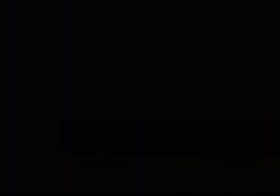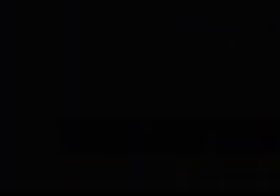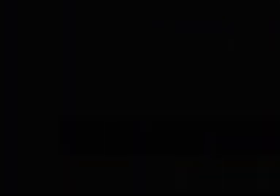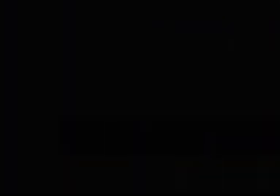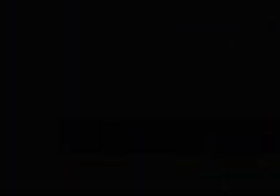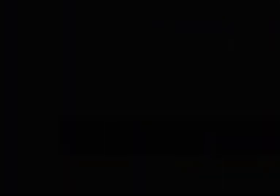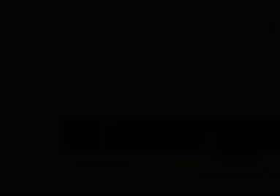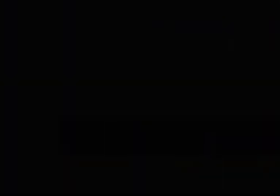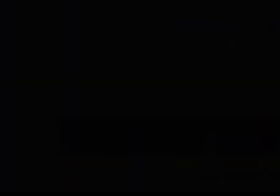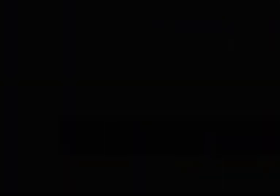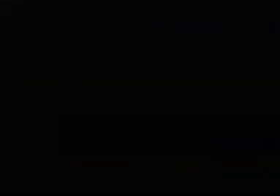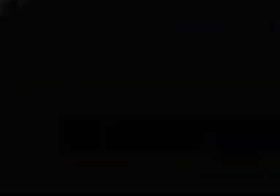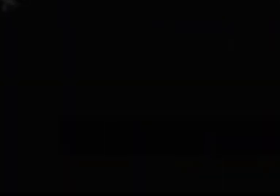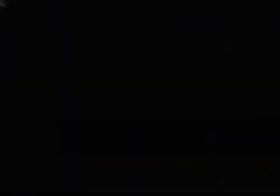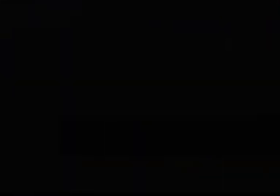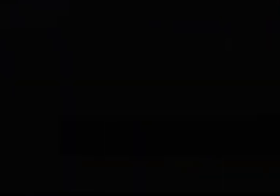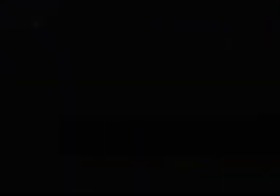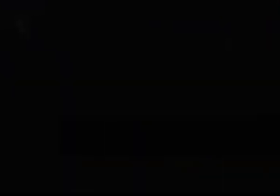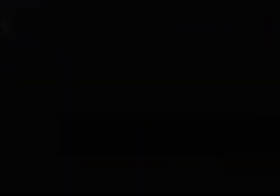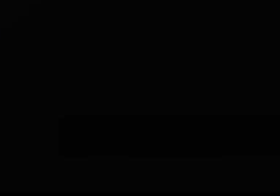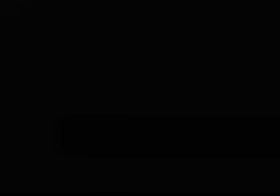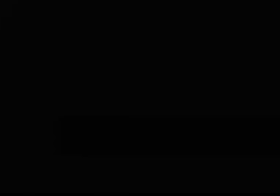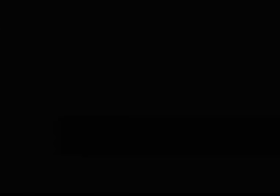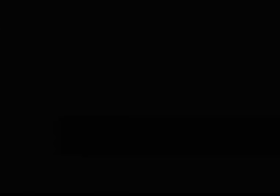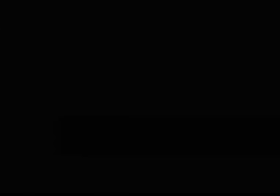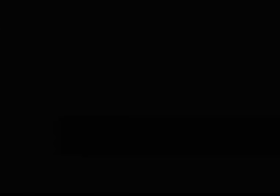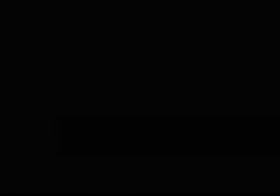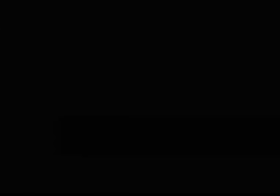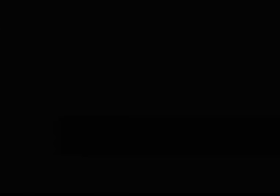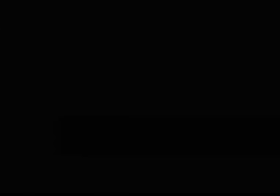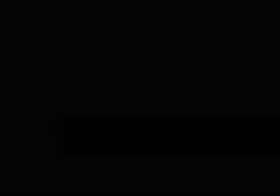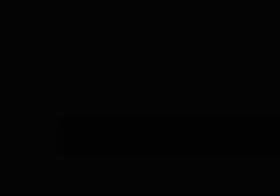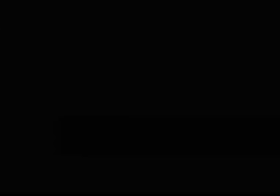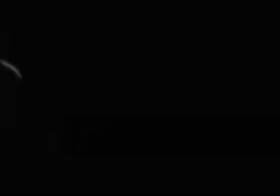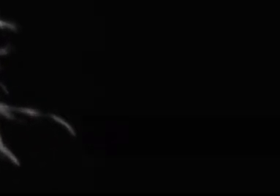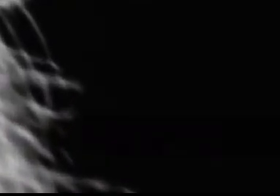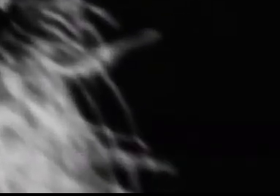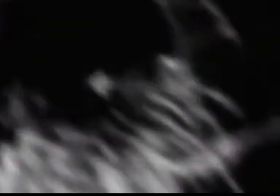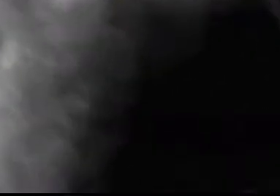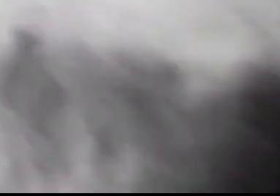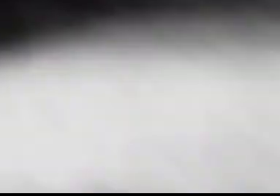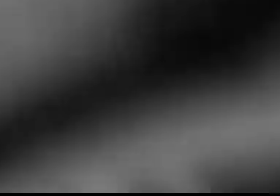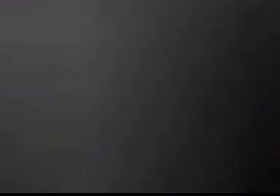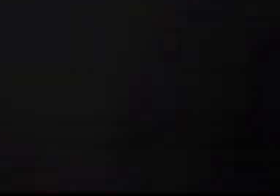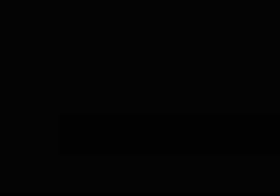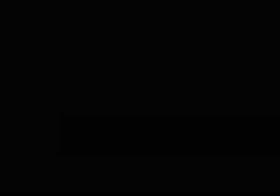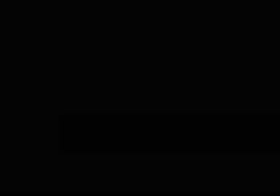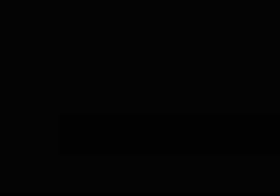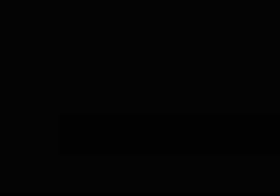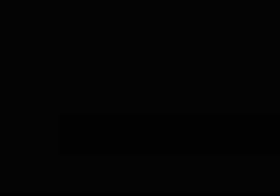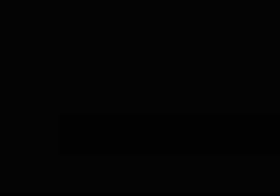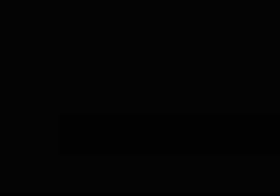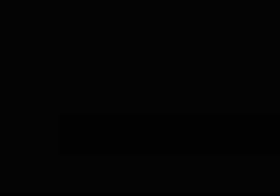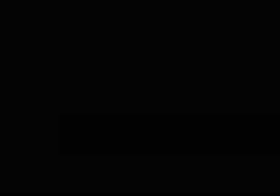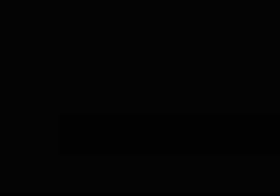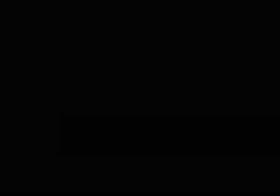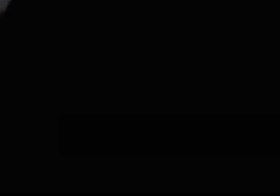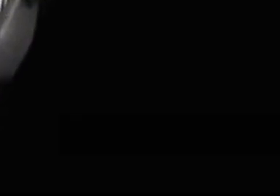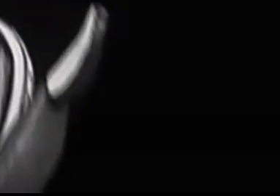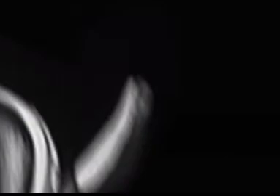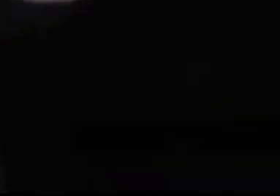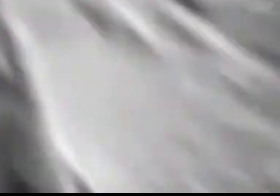e e o grupo montou 37 espetáculos construindo acervo de